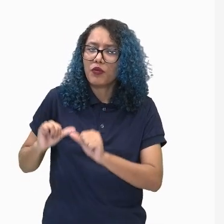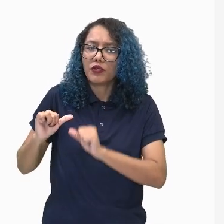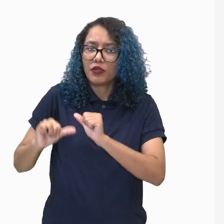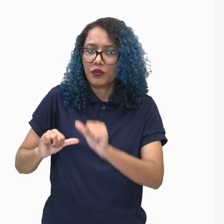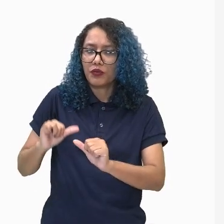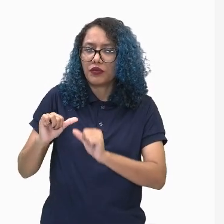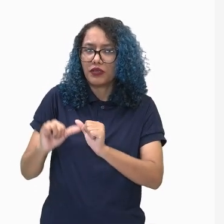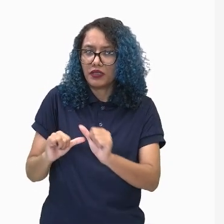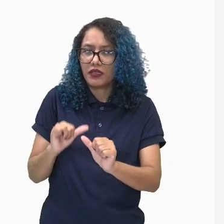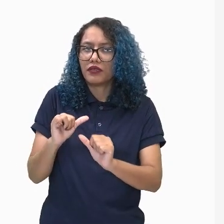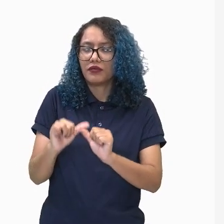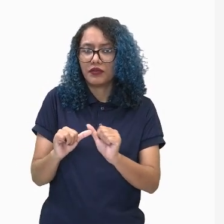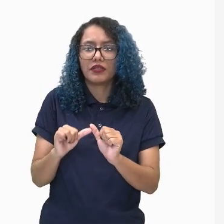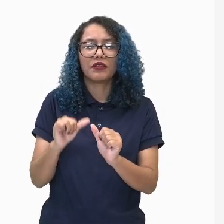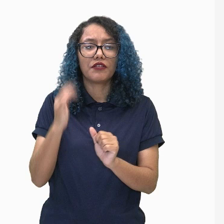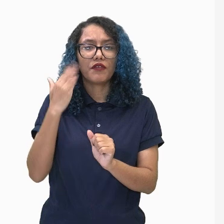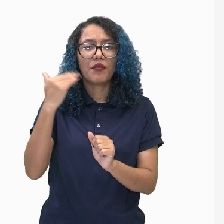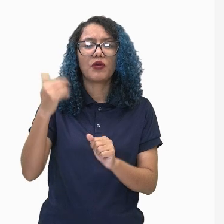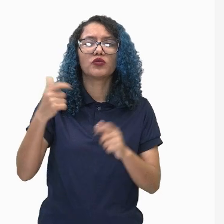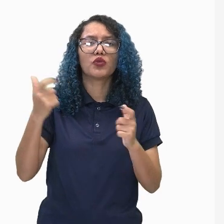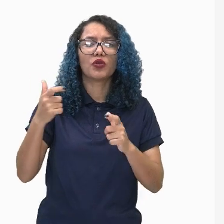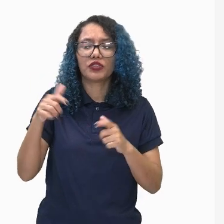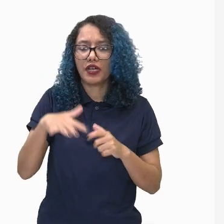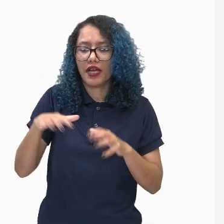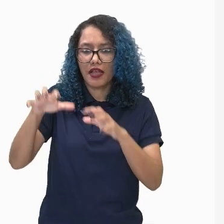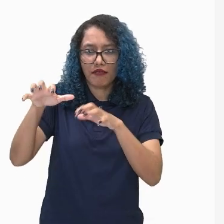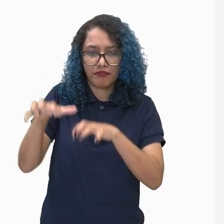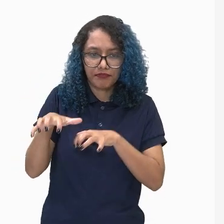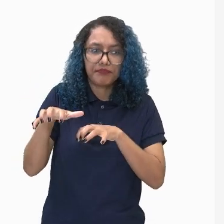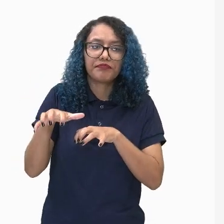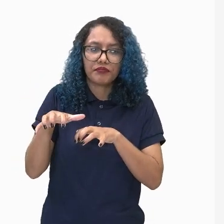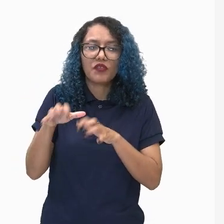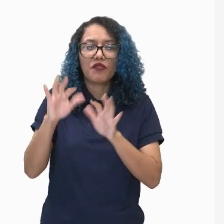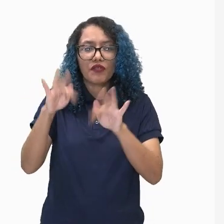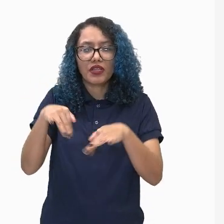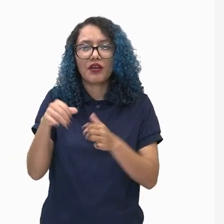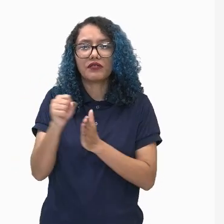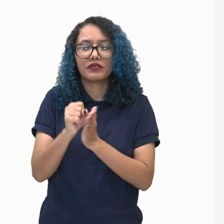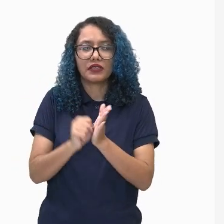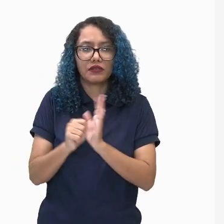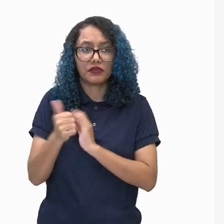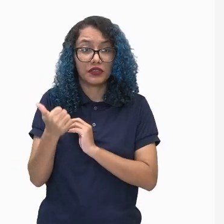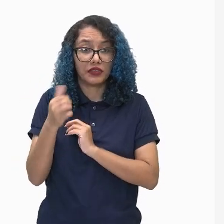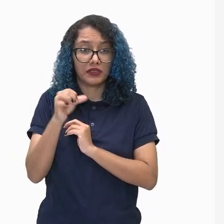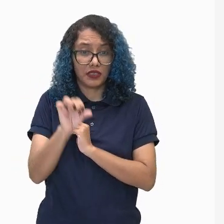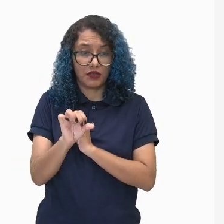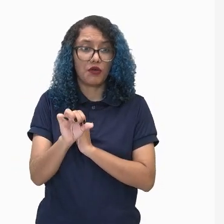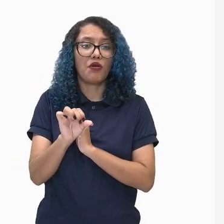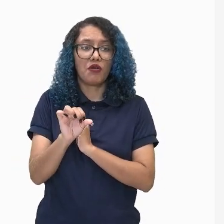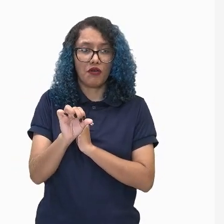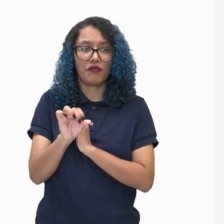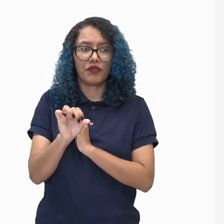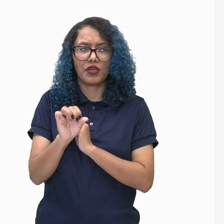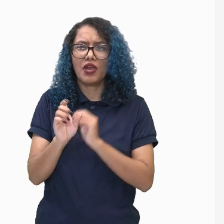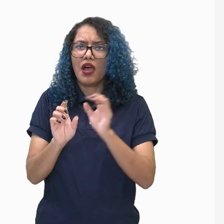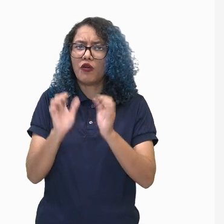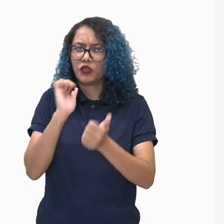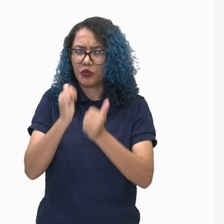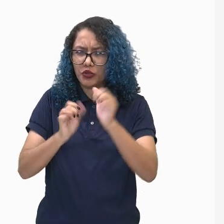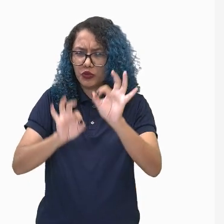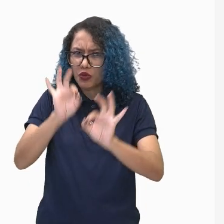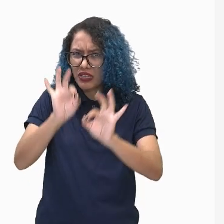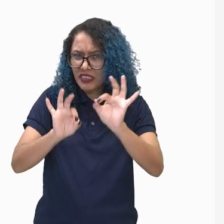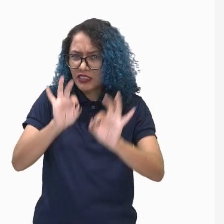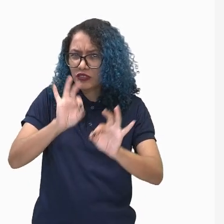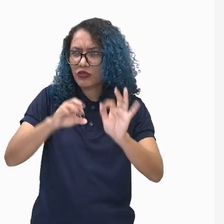um pouco mais famosa na Grã-Bretanha, no final do século XIX, quando o esporte foi estruturado com